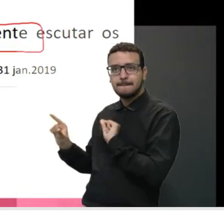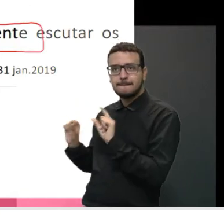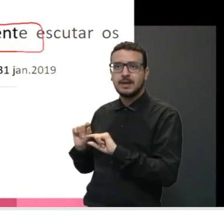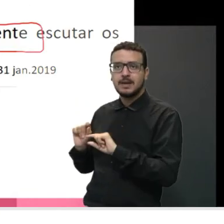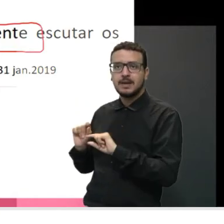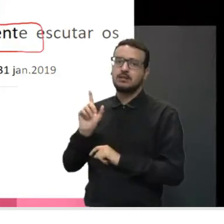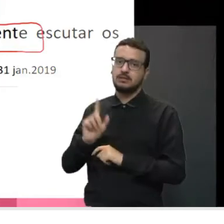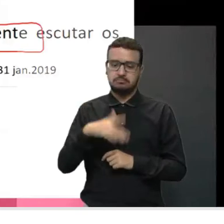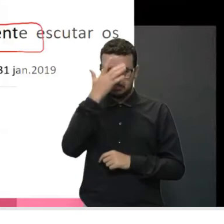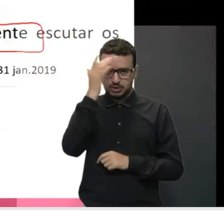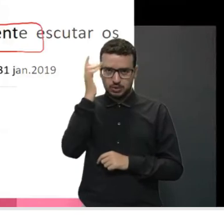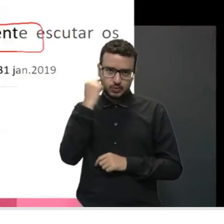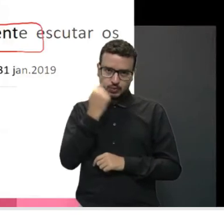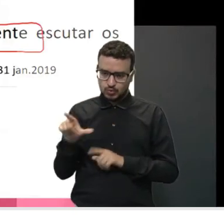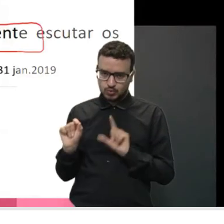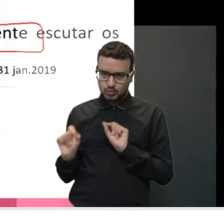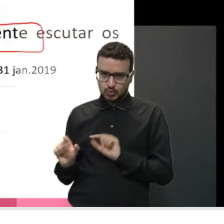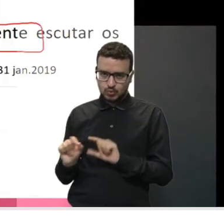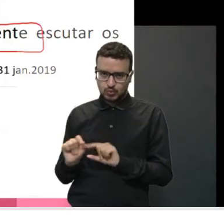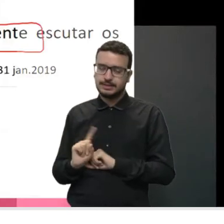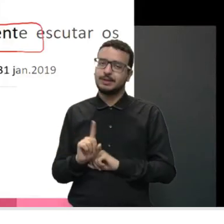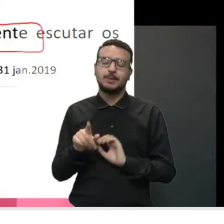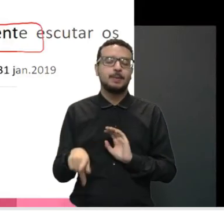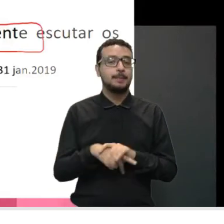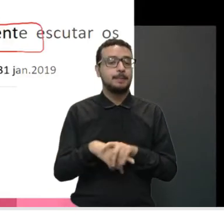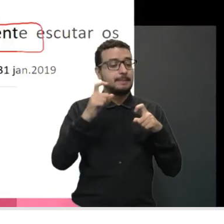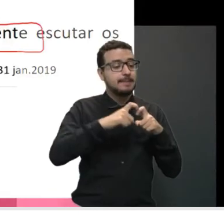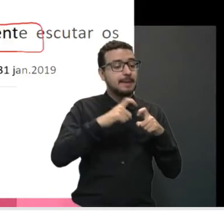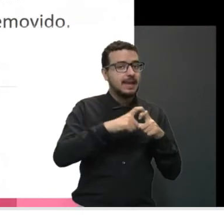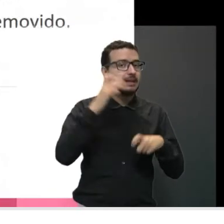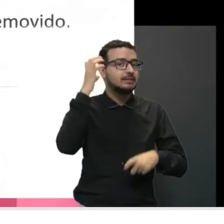fonoaudiólogo. O implante coclear é uma